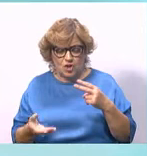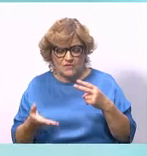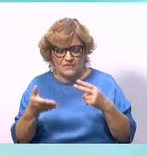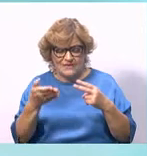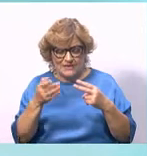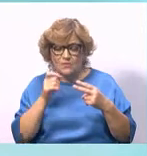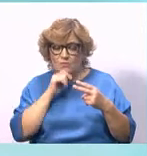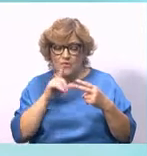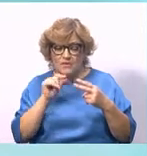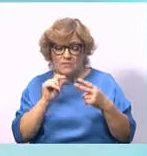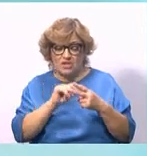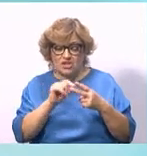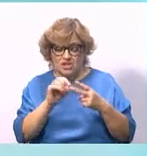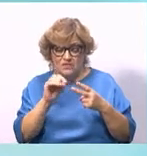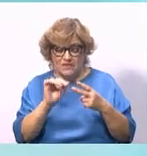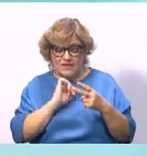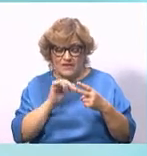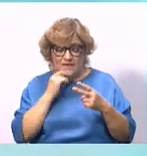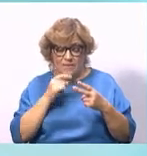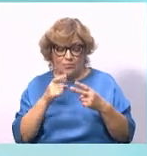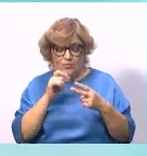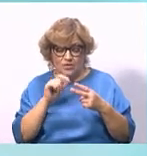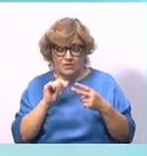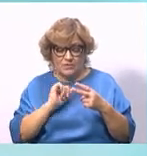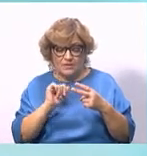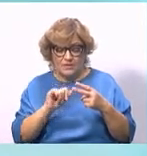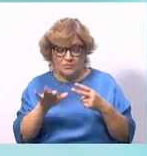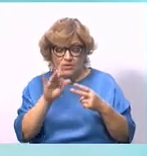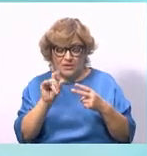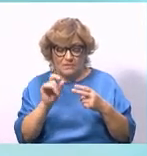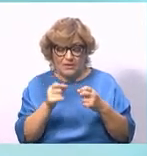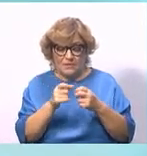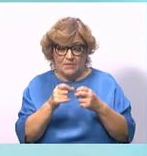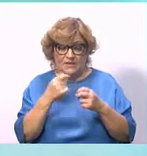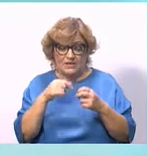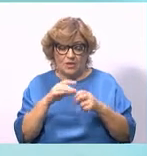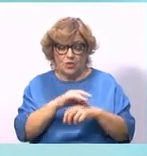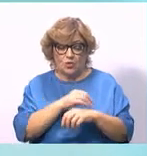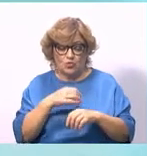225083297. Pode também escrever-nos a sua pergunta ou também o seu caso para o endereço de e-mail